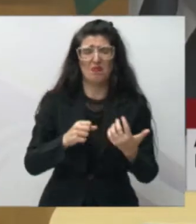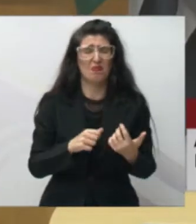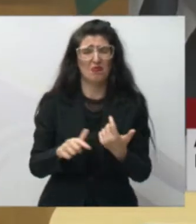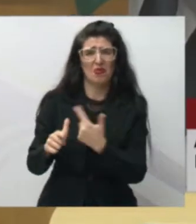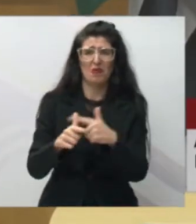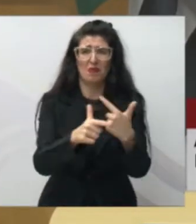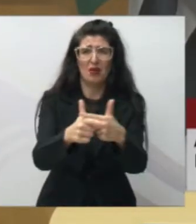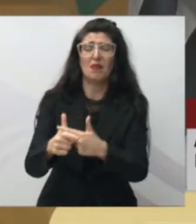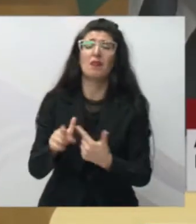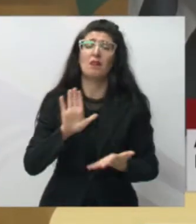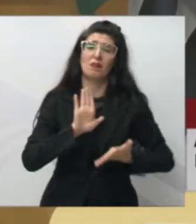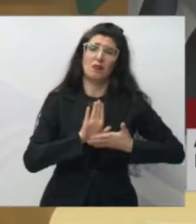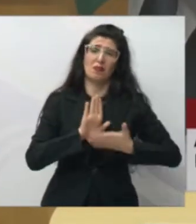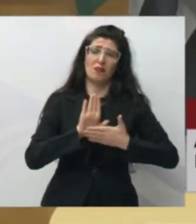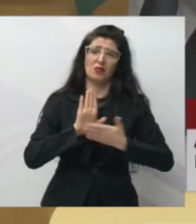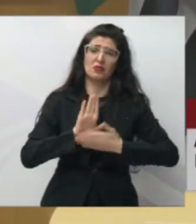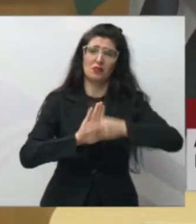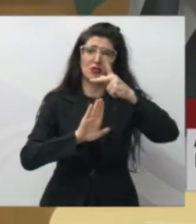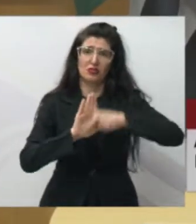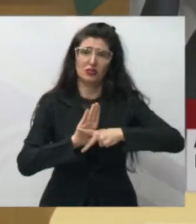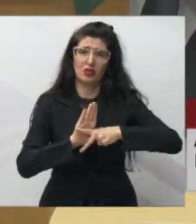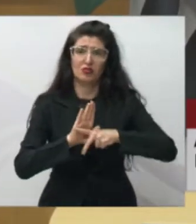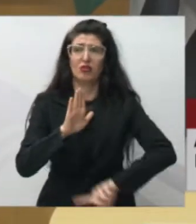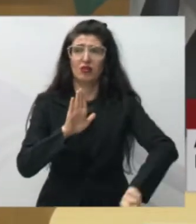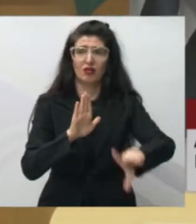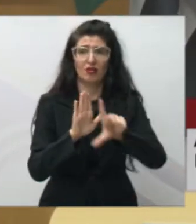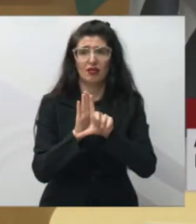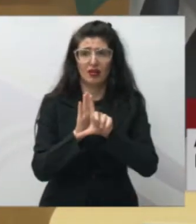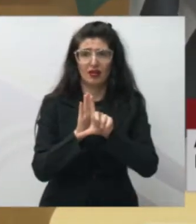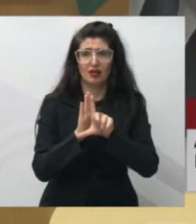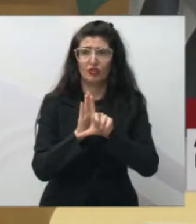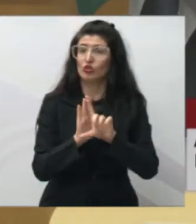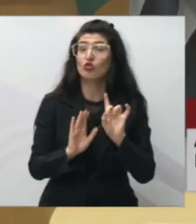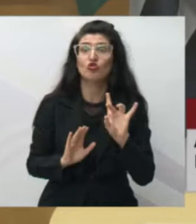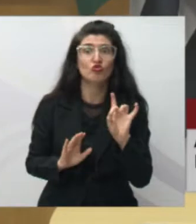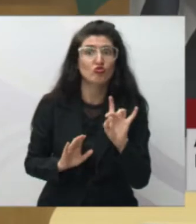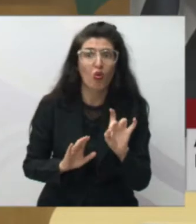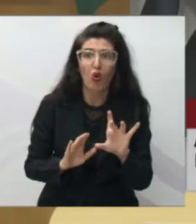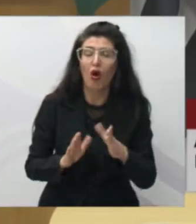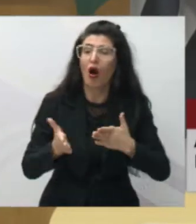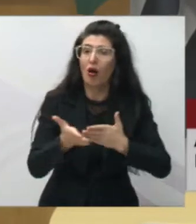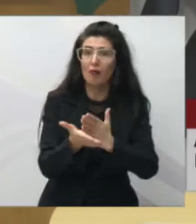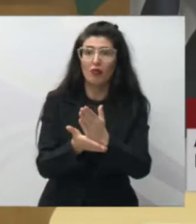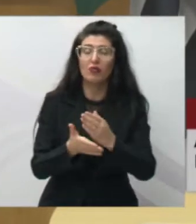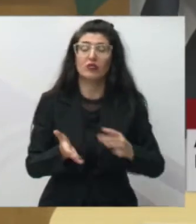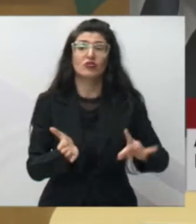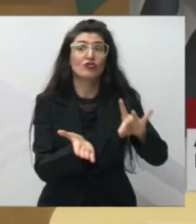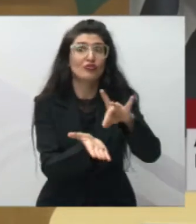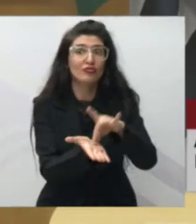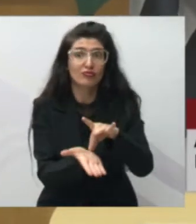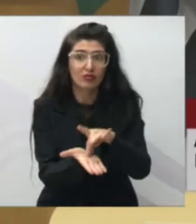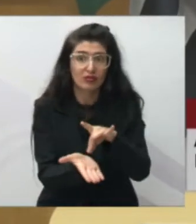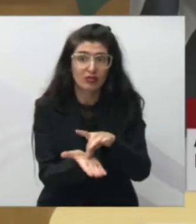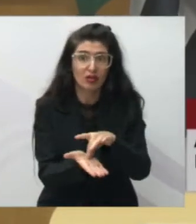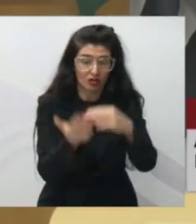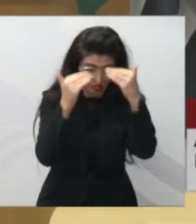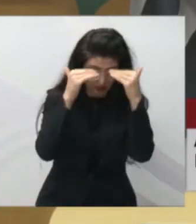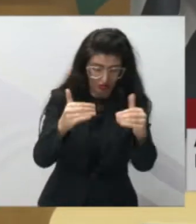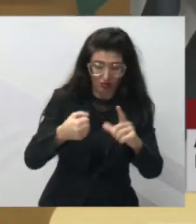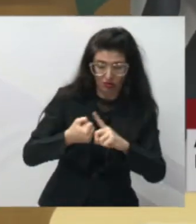projeto que esta lei entre em vigor, produzindo efeitos quanto ao artigo